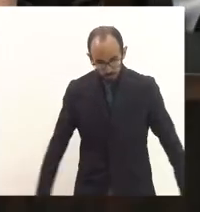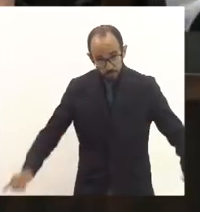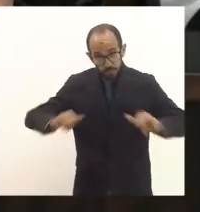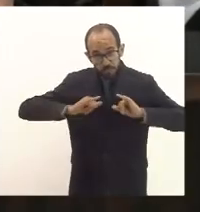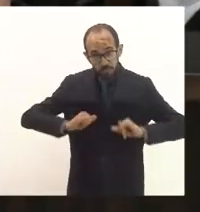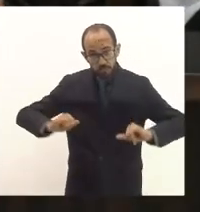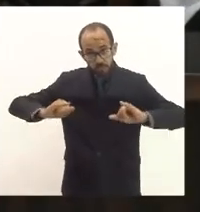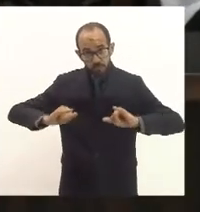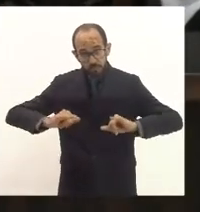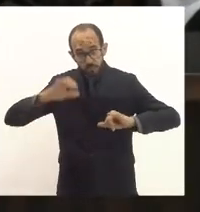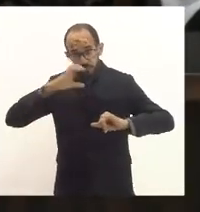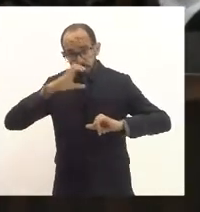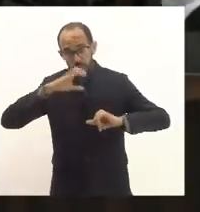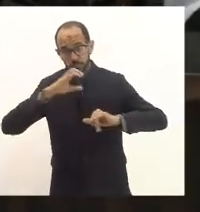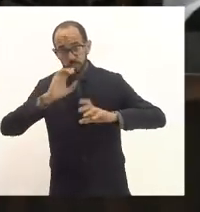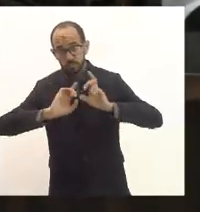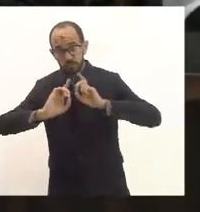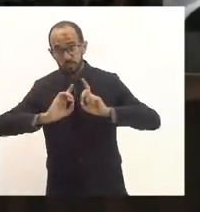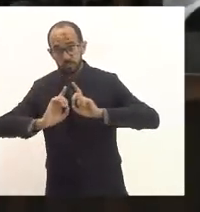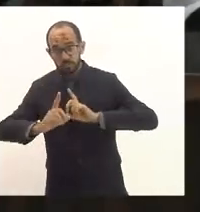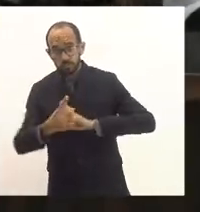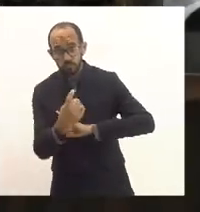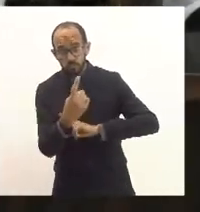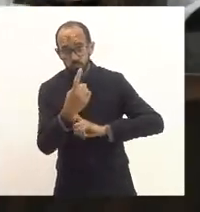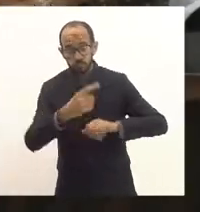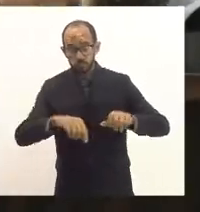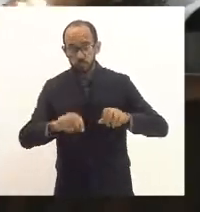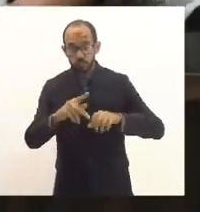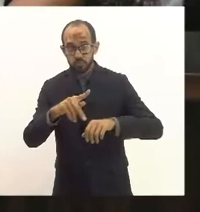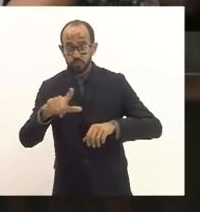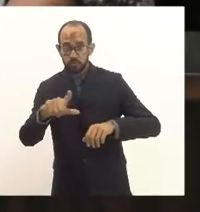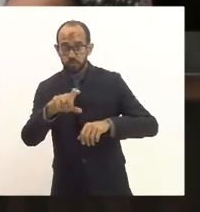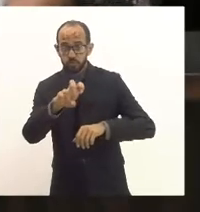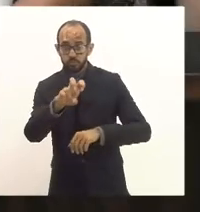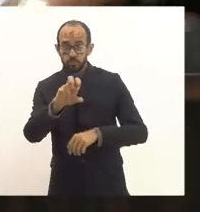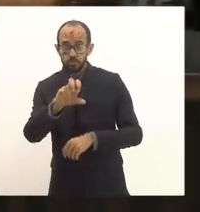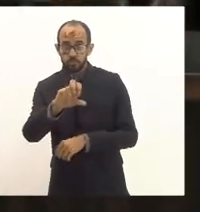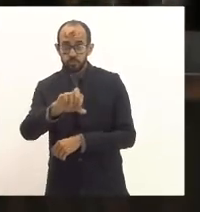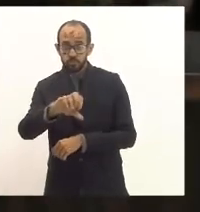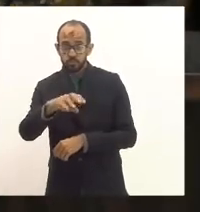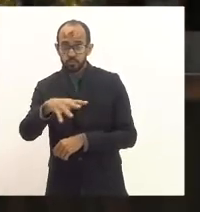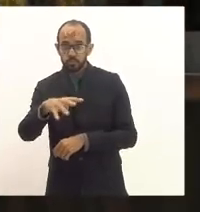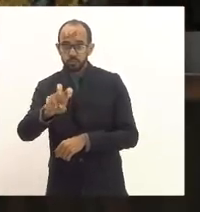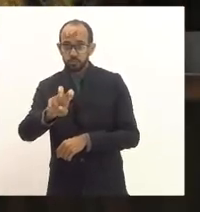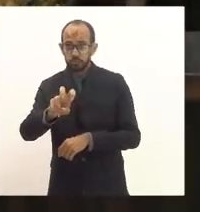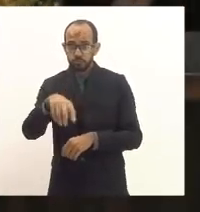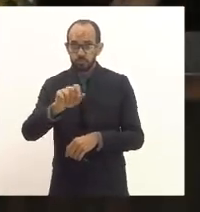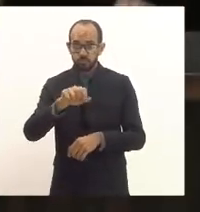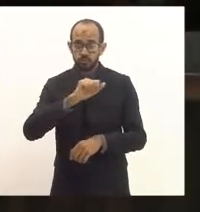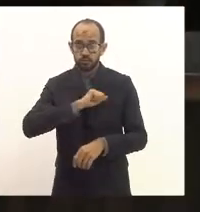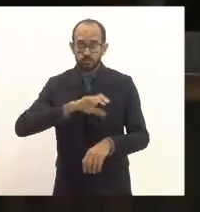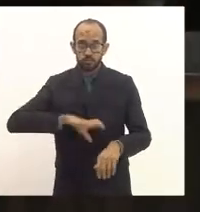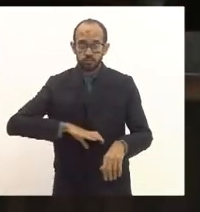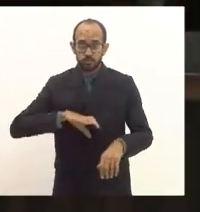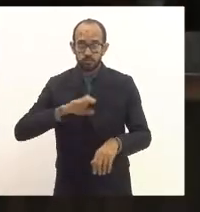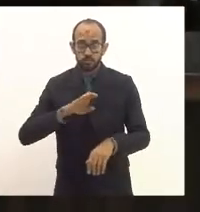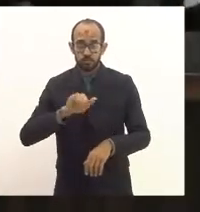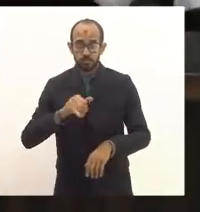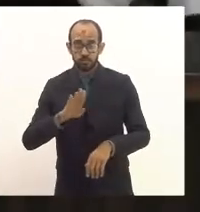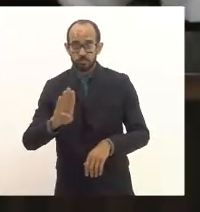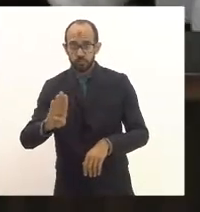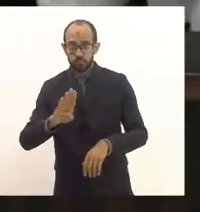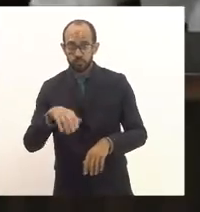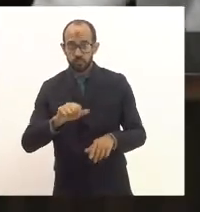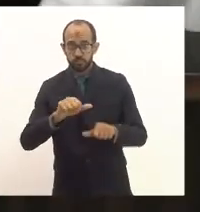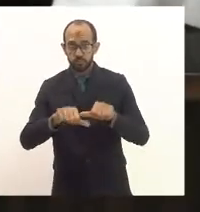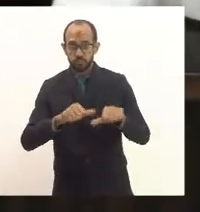Anuncio, em regime de urgência, em discussão única, projeto de lei 5945, de 22, de autoria do deputado André Siciliano e Jair Bittencourt, que